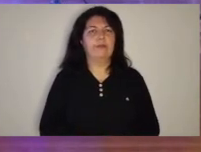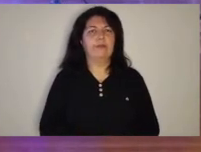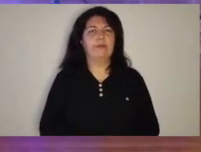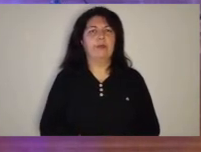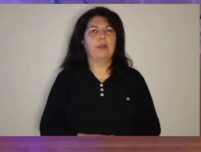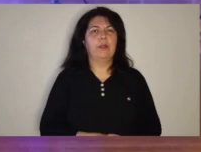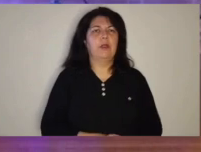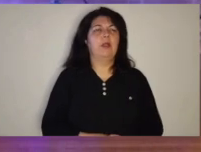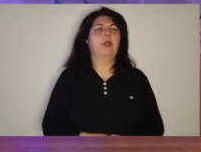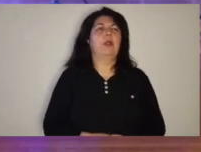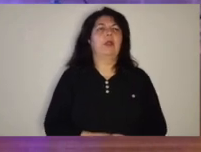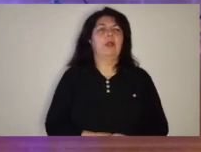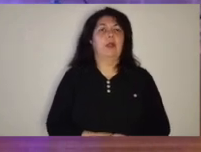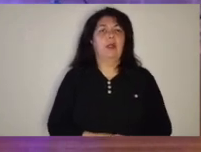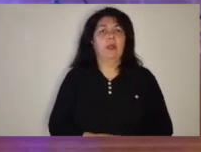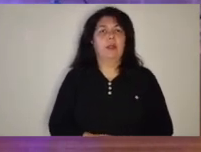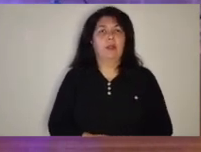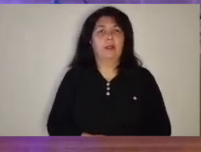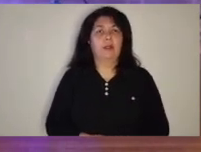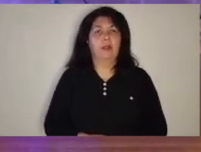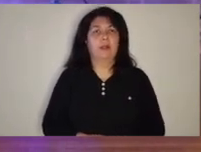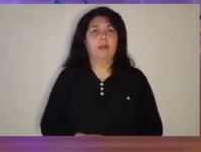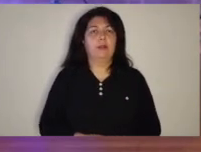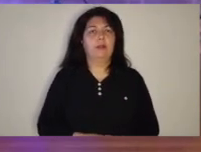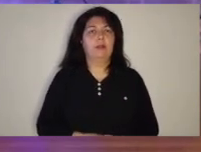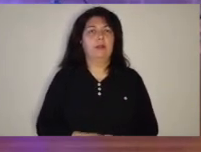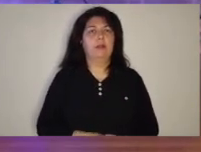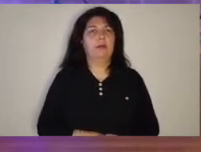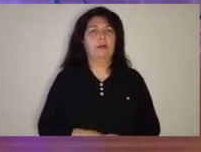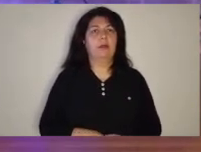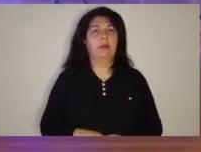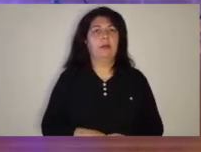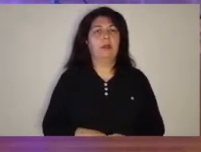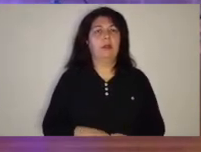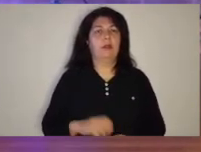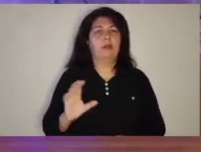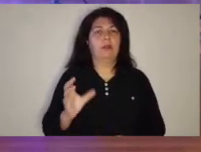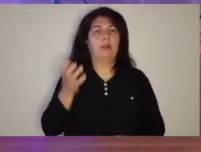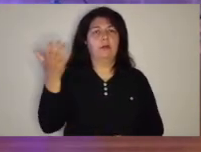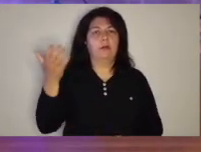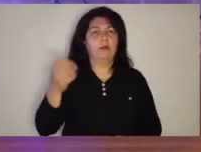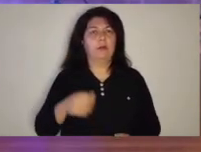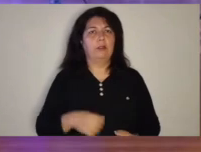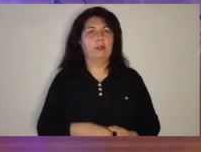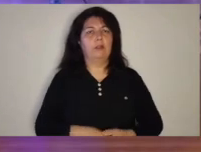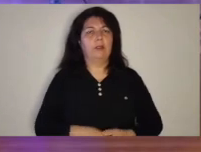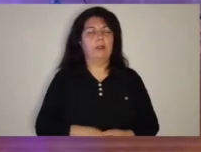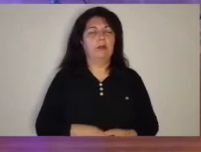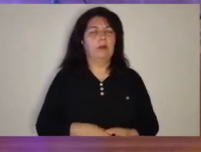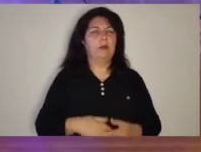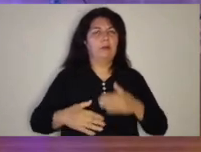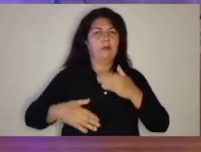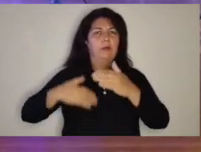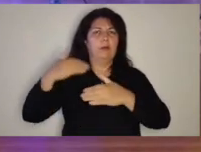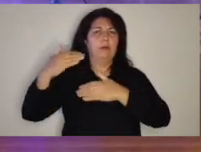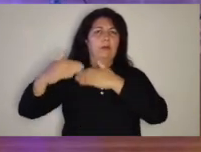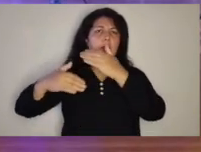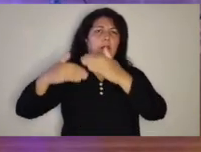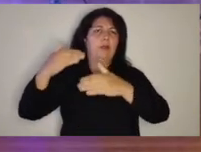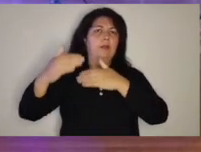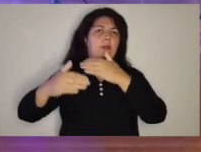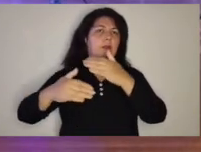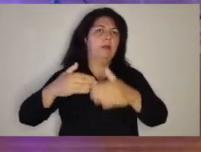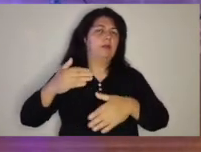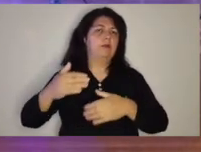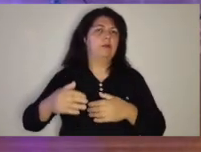do Senhor. Sucedeu que desde aquele dia a arca ficou em Kiriat Jearim, e tantos dias